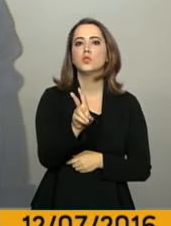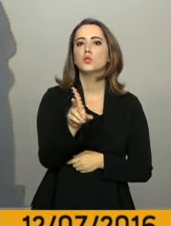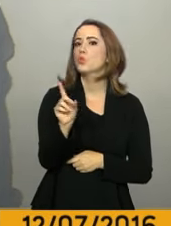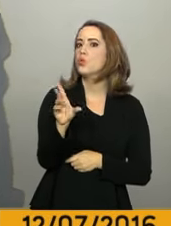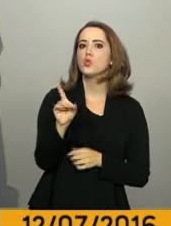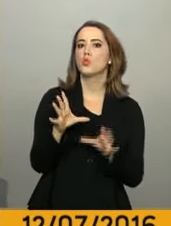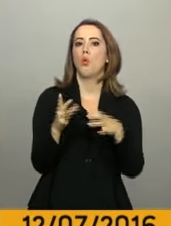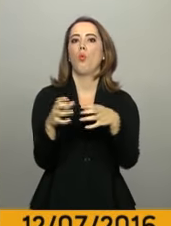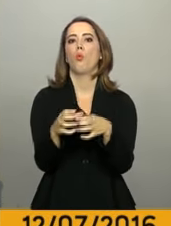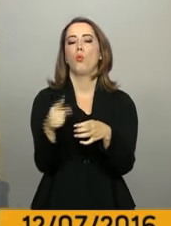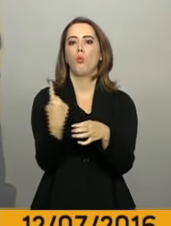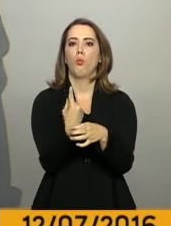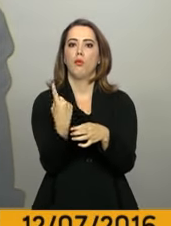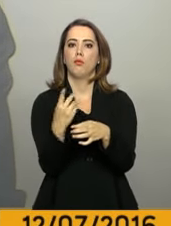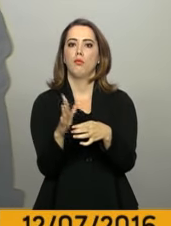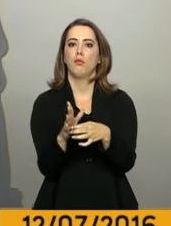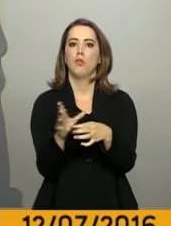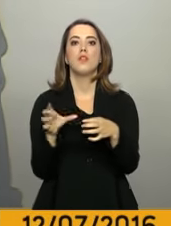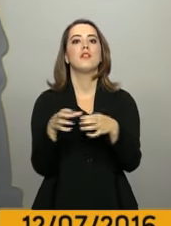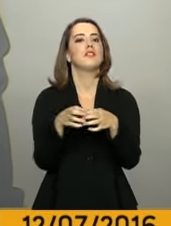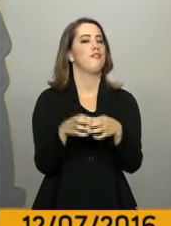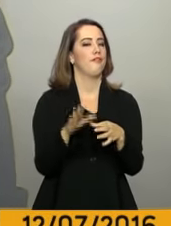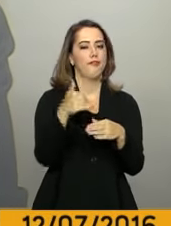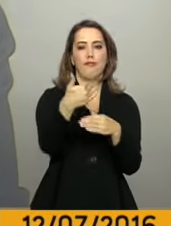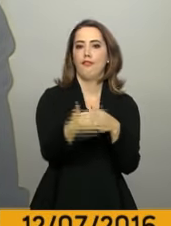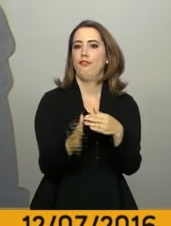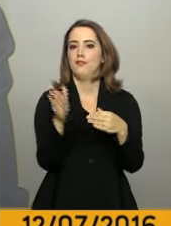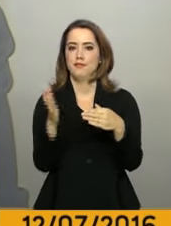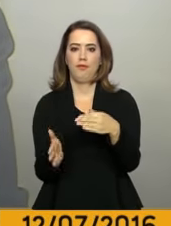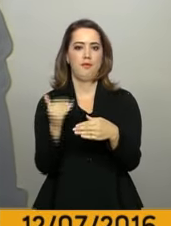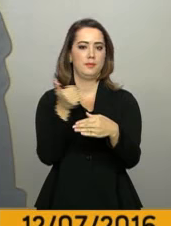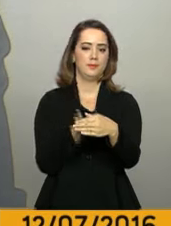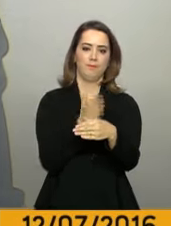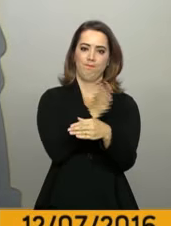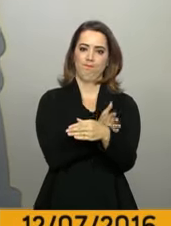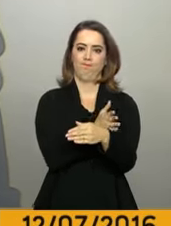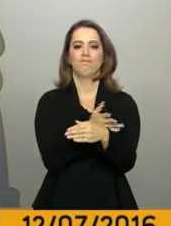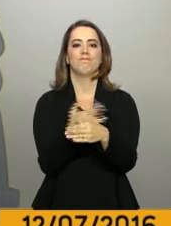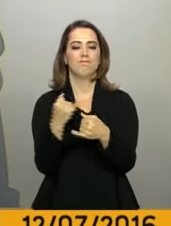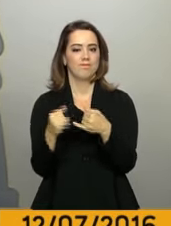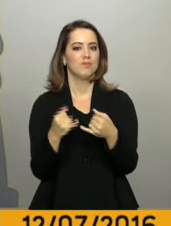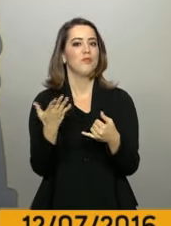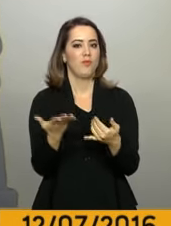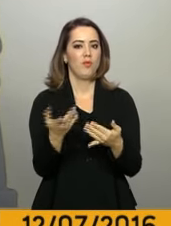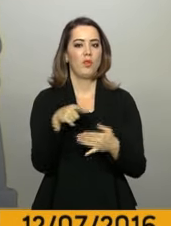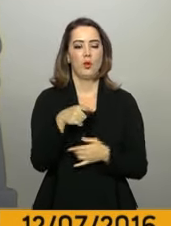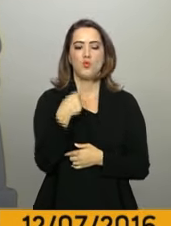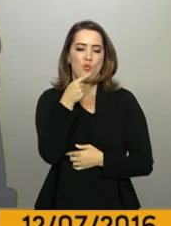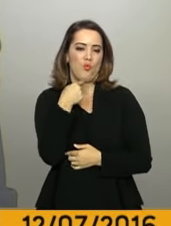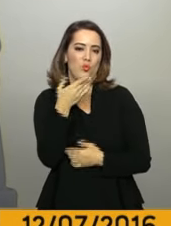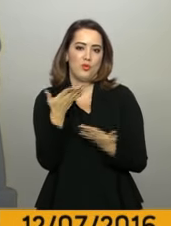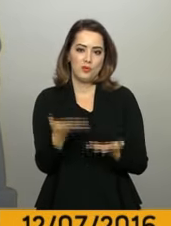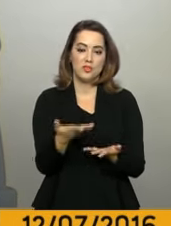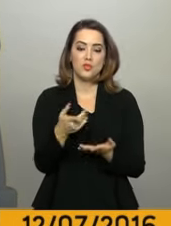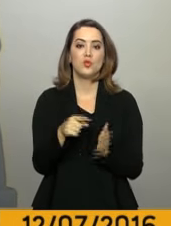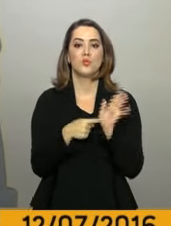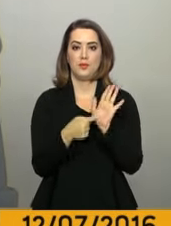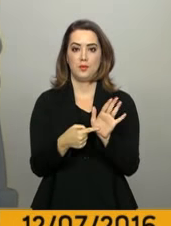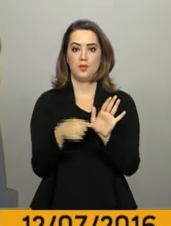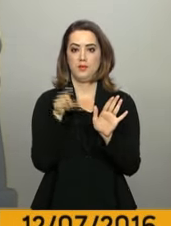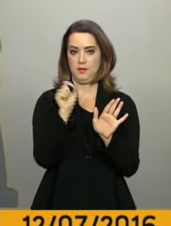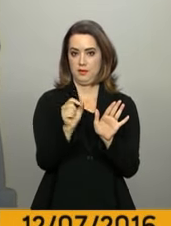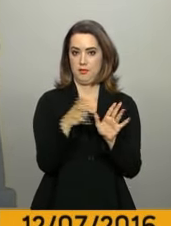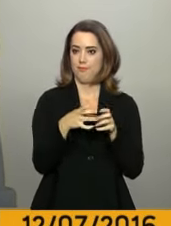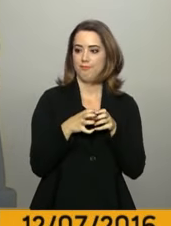frente porque é uma frente que ocupa a frente os lados e os Fundos não tenho dúvida disso isto para revelar